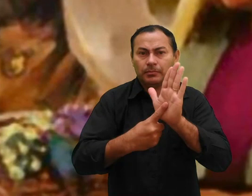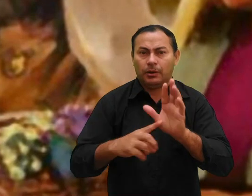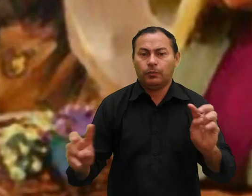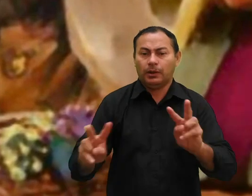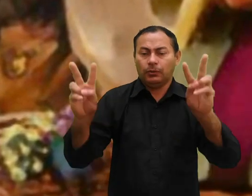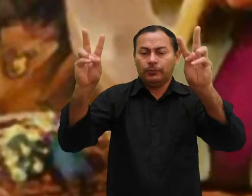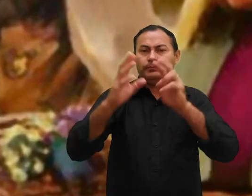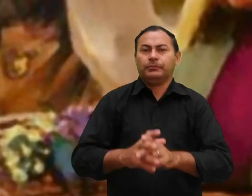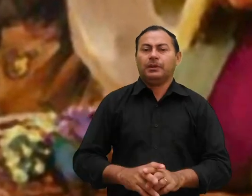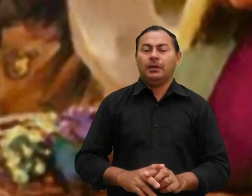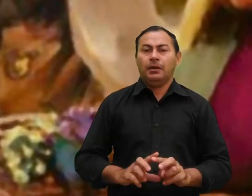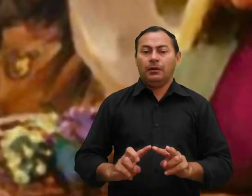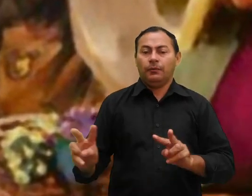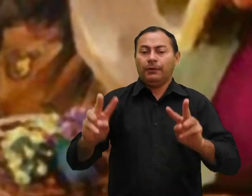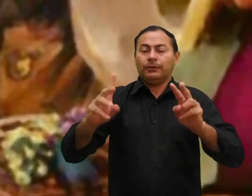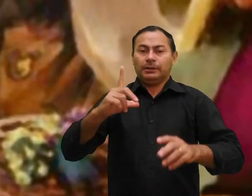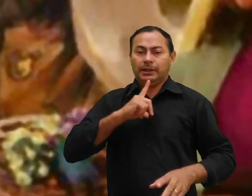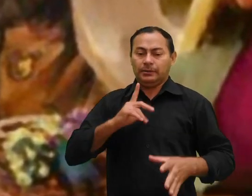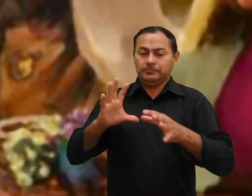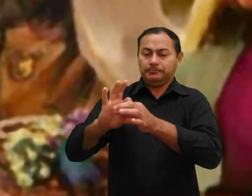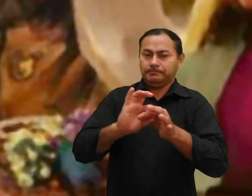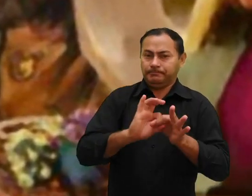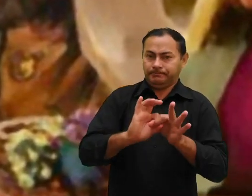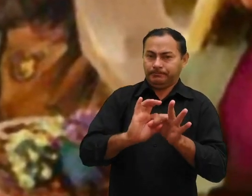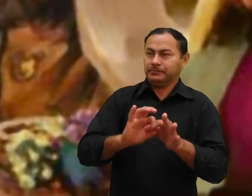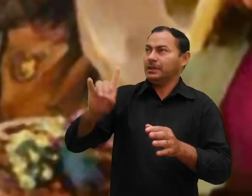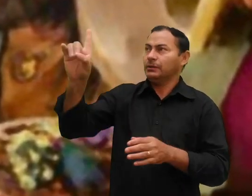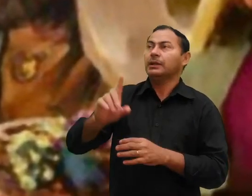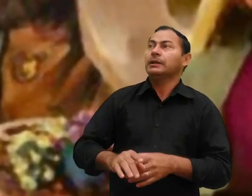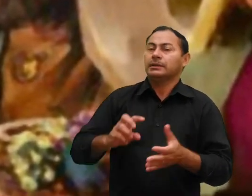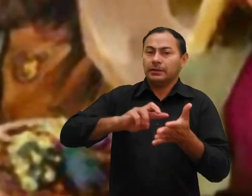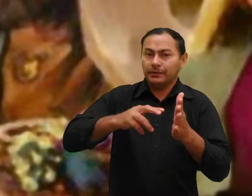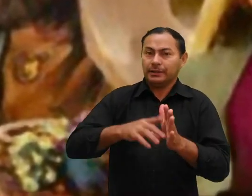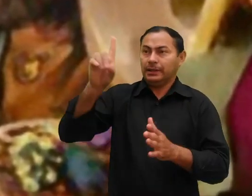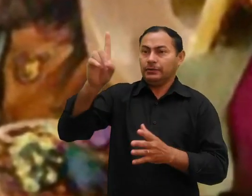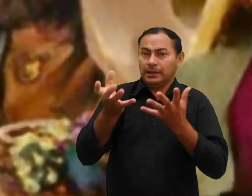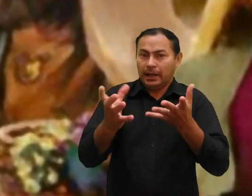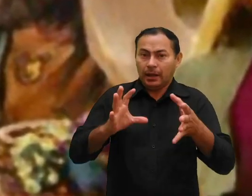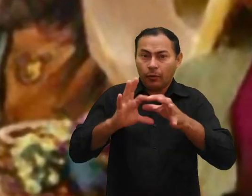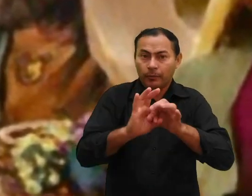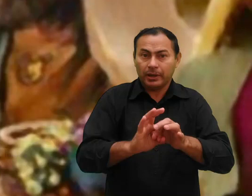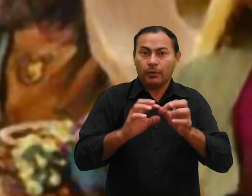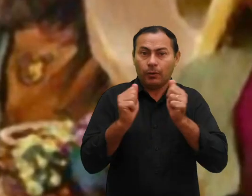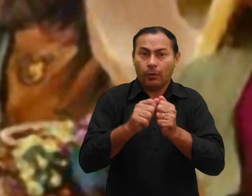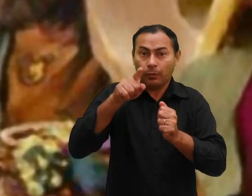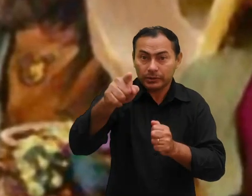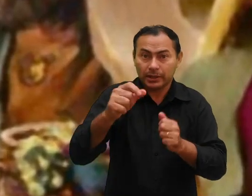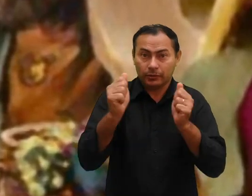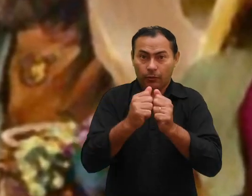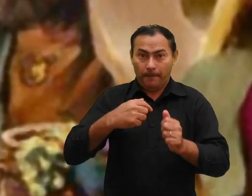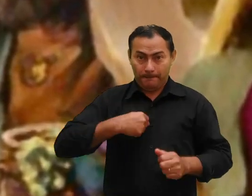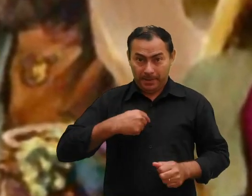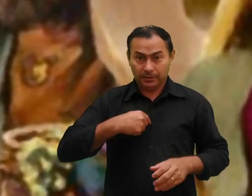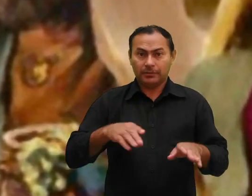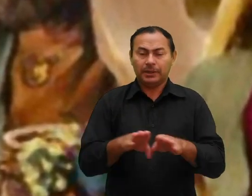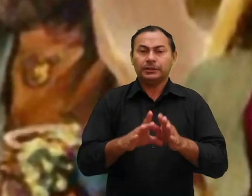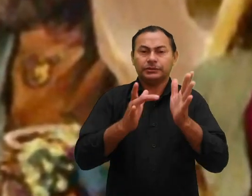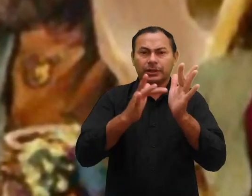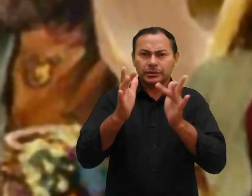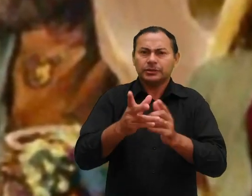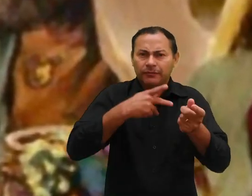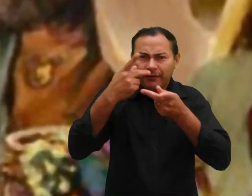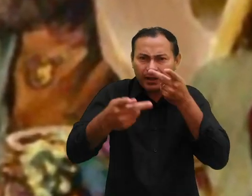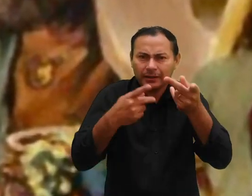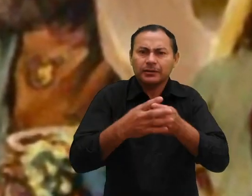identifica um valor, o valor de ter comunhão com Deus. Ela está dizendo que Deus quer ter comunhão com você e comigo. Deus está sempre nos